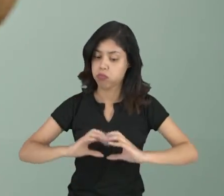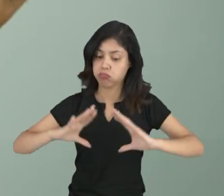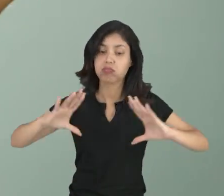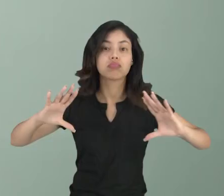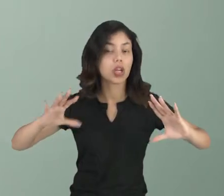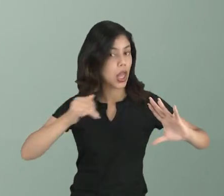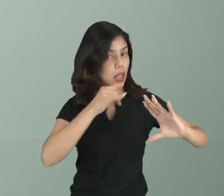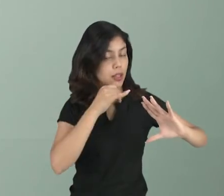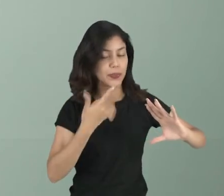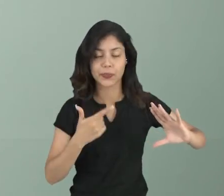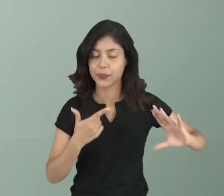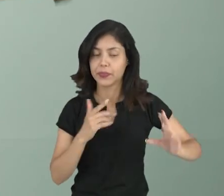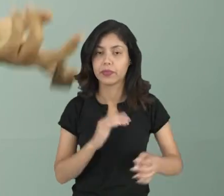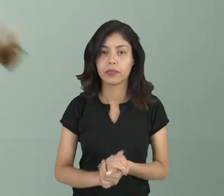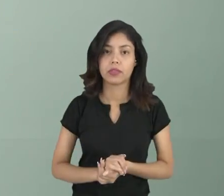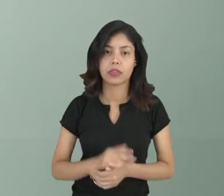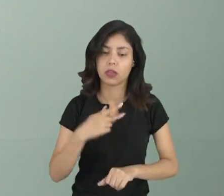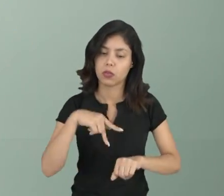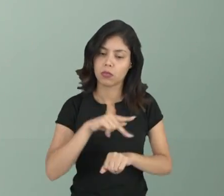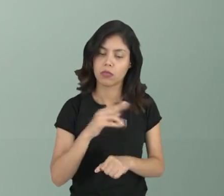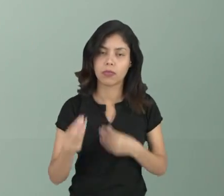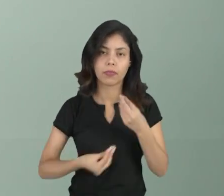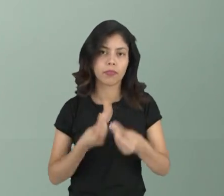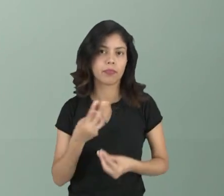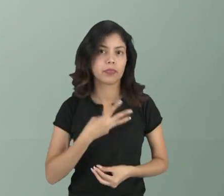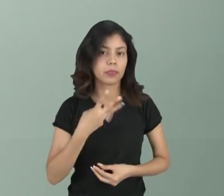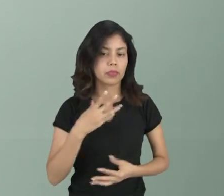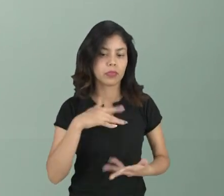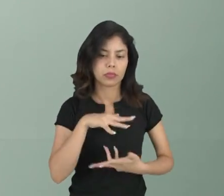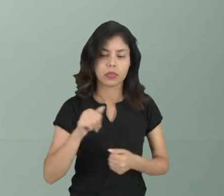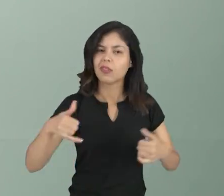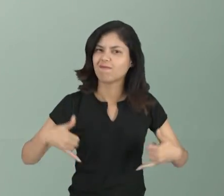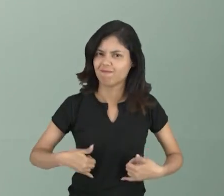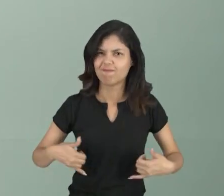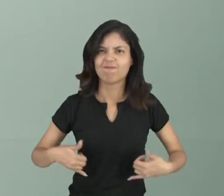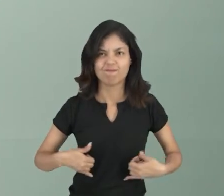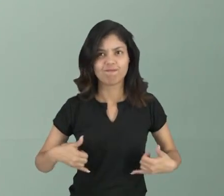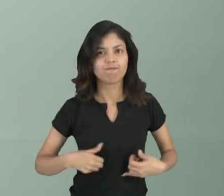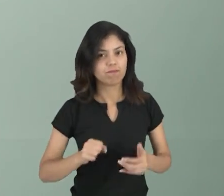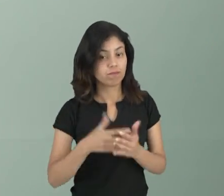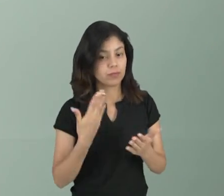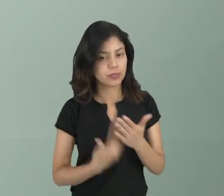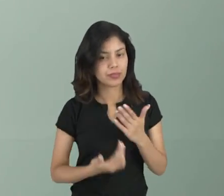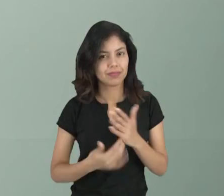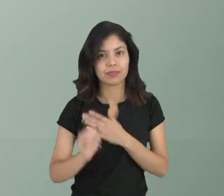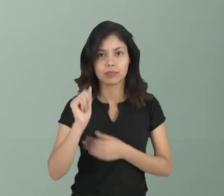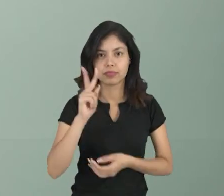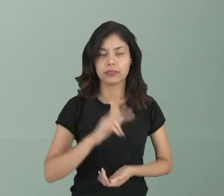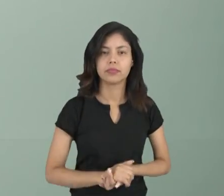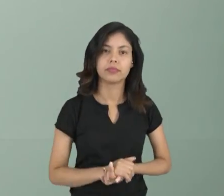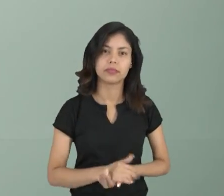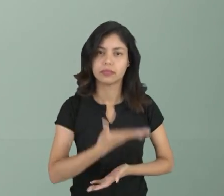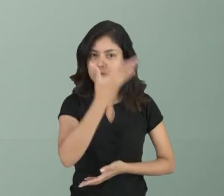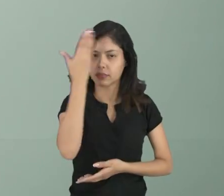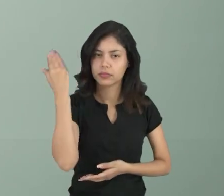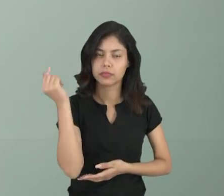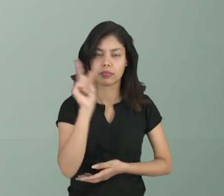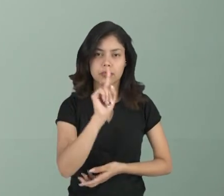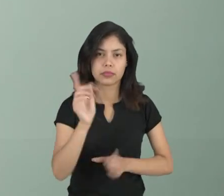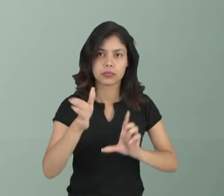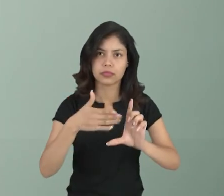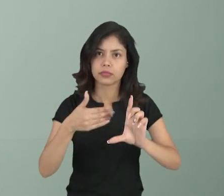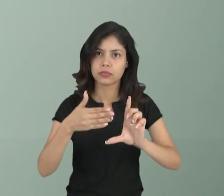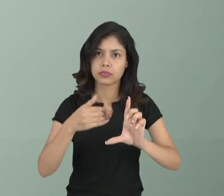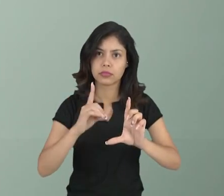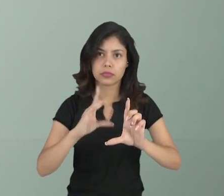viu, os países ditos de terceiro mundo sofreram, sim, muitas percas, ok? Então, não esqueçam de acessar